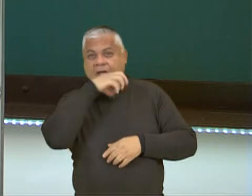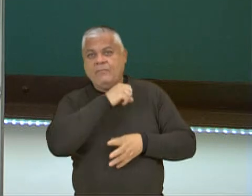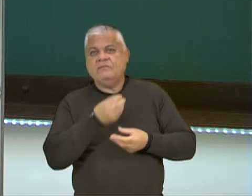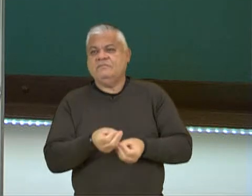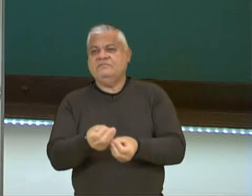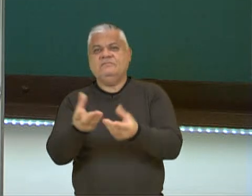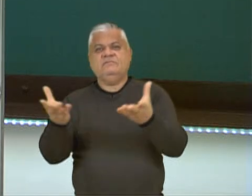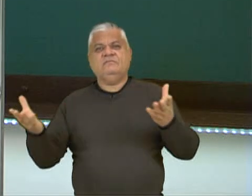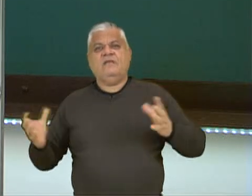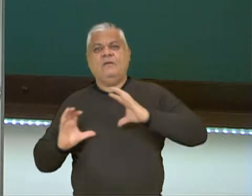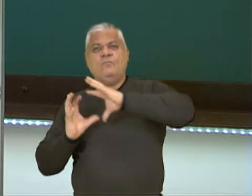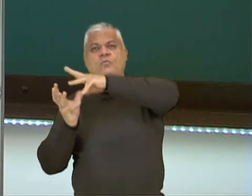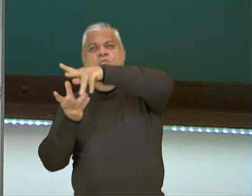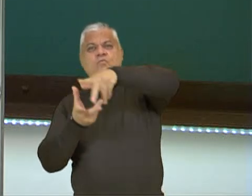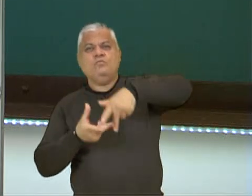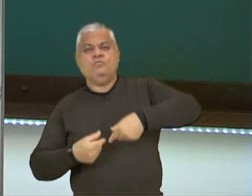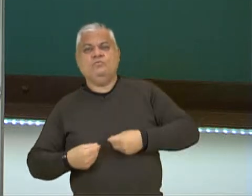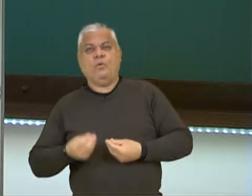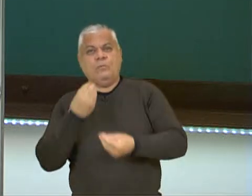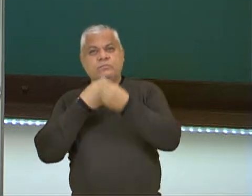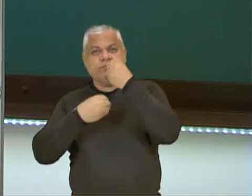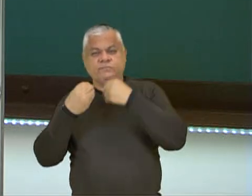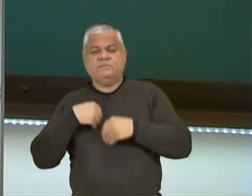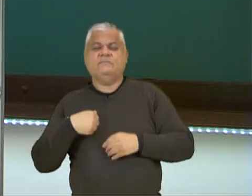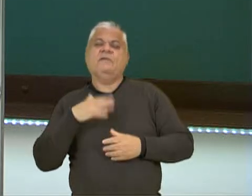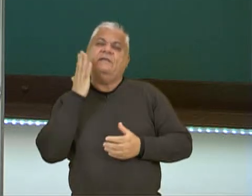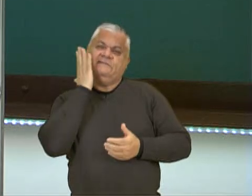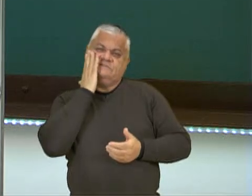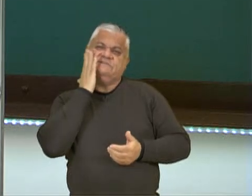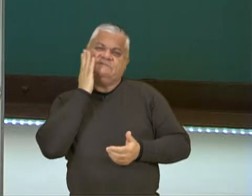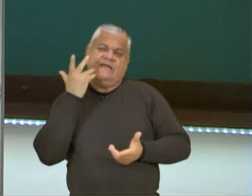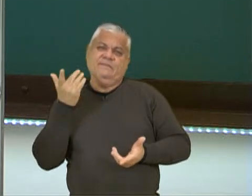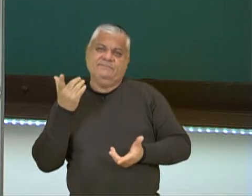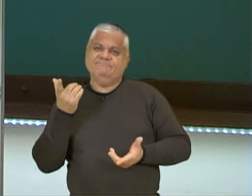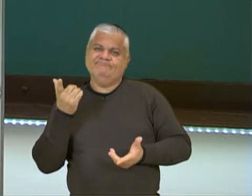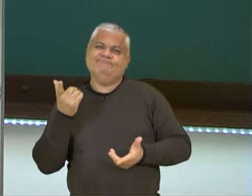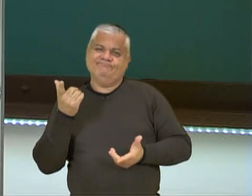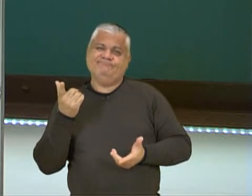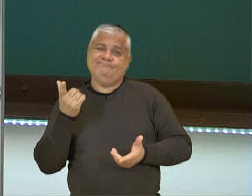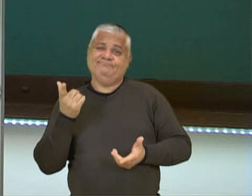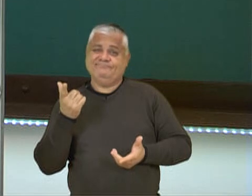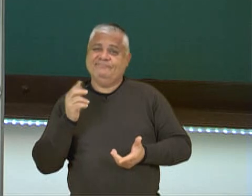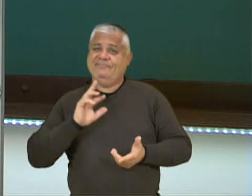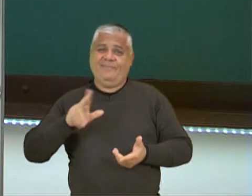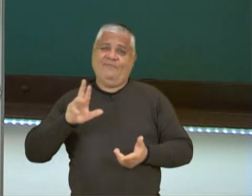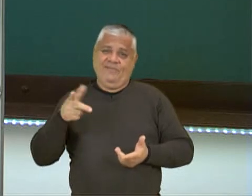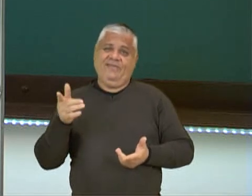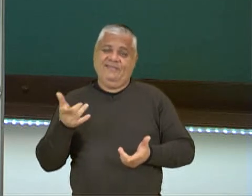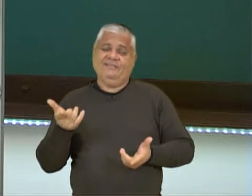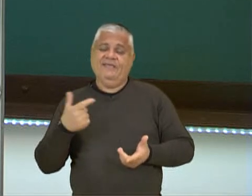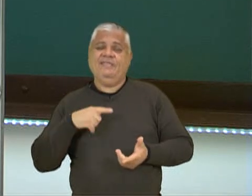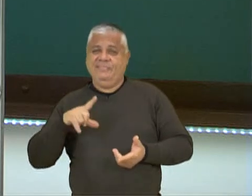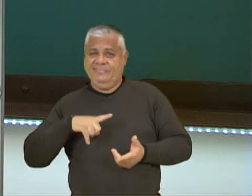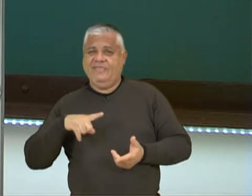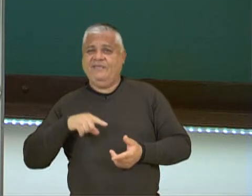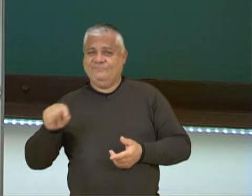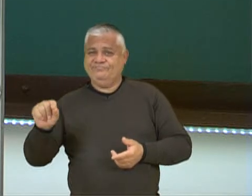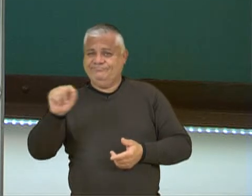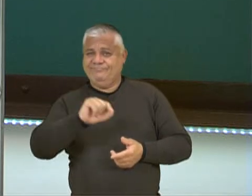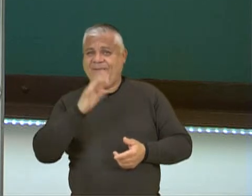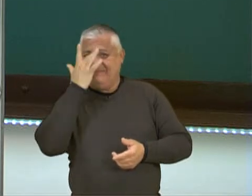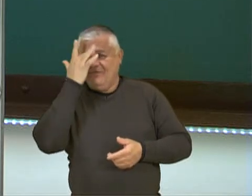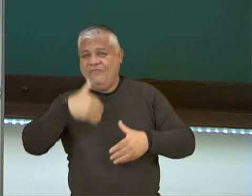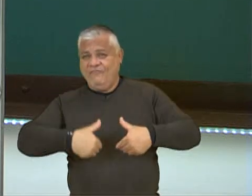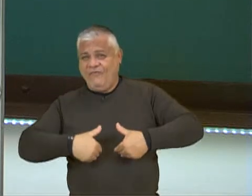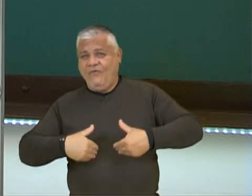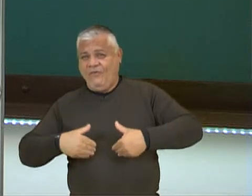população mundial, né? Mas a gente sabe que historicamente não foi bem assim que aconteceu e ainda temos hoje muitas pessoas que passam fome, né? Que